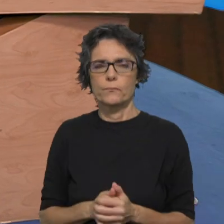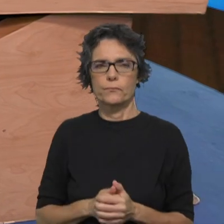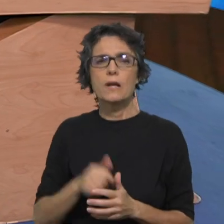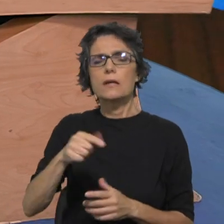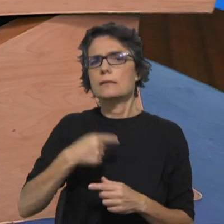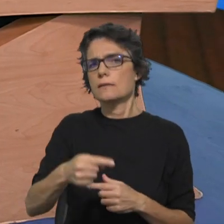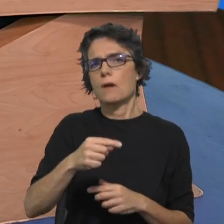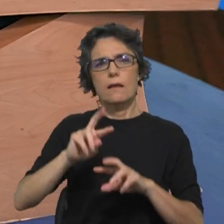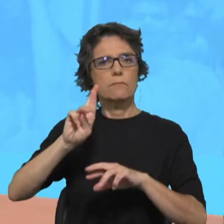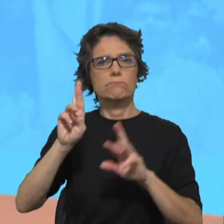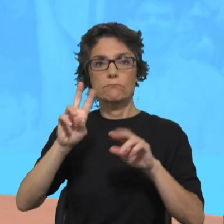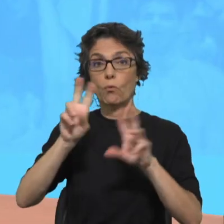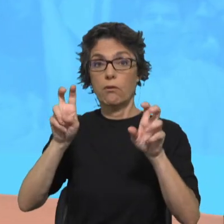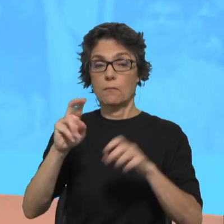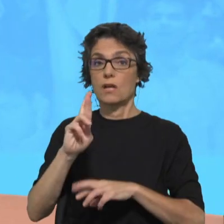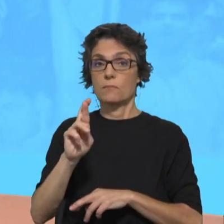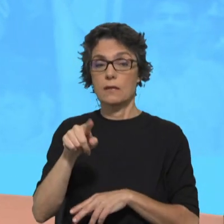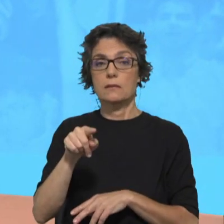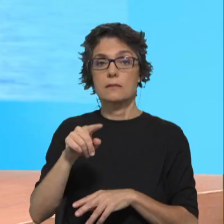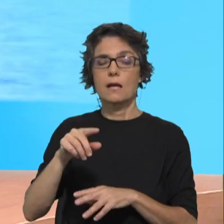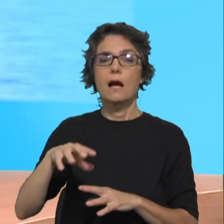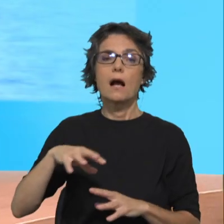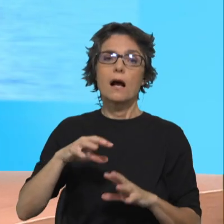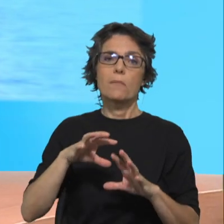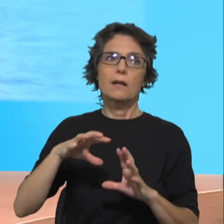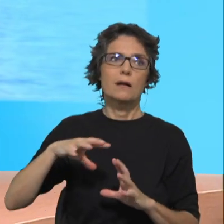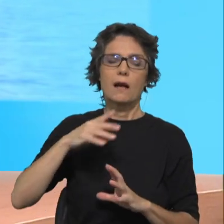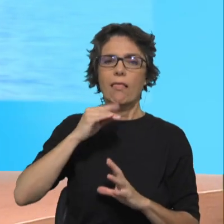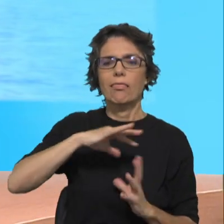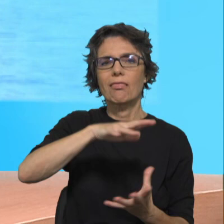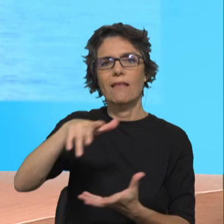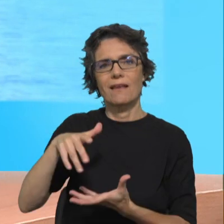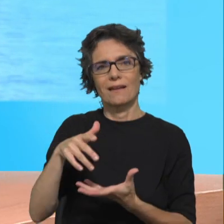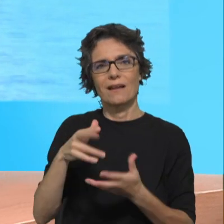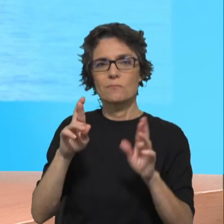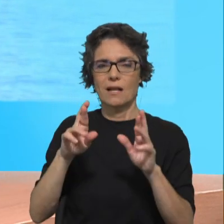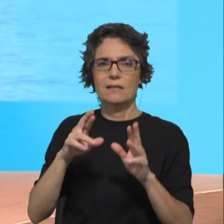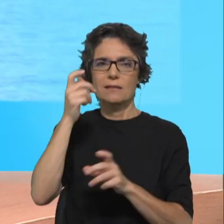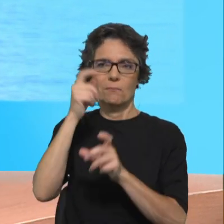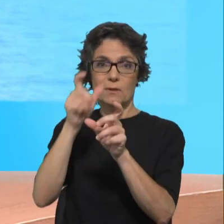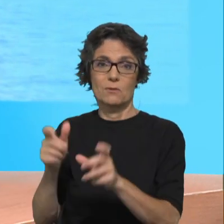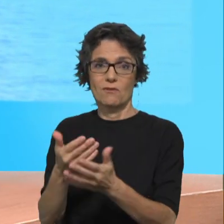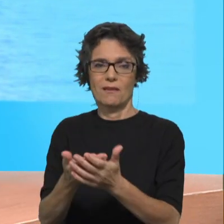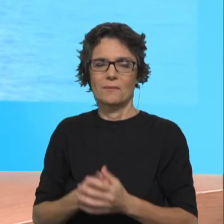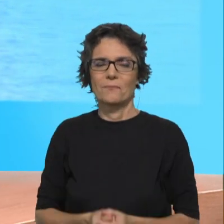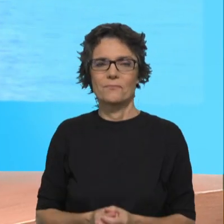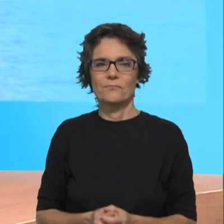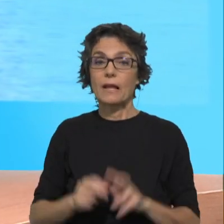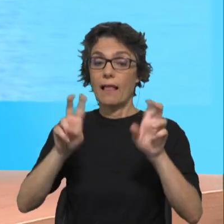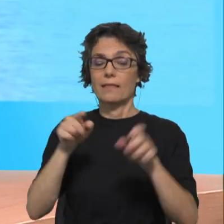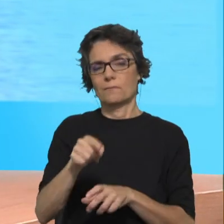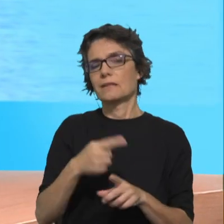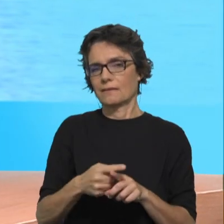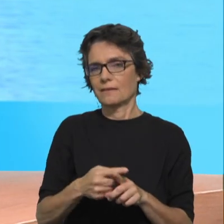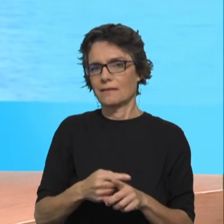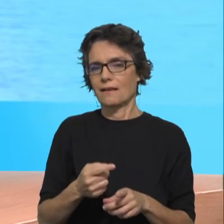semana? Esperança para a Terra, esperança para a humanidade. É muito interessante este tema. Eu permito-me até fazer